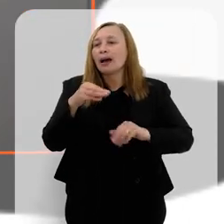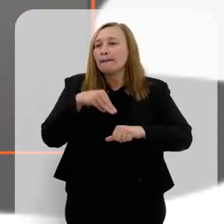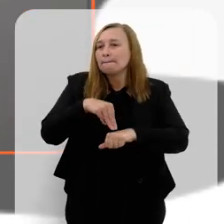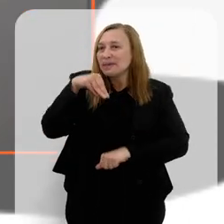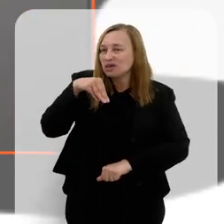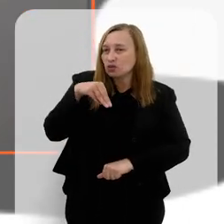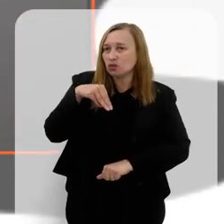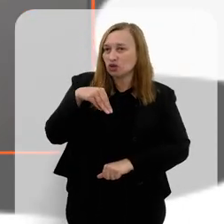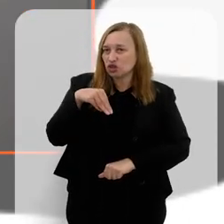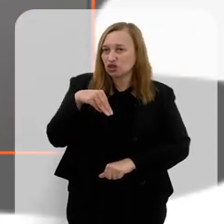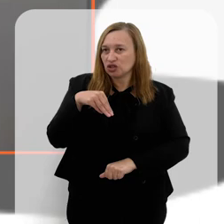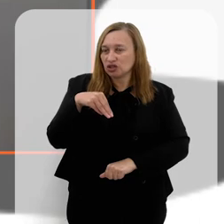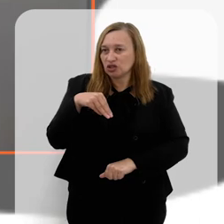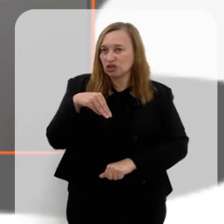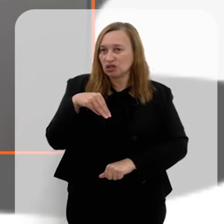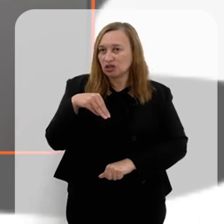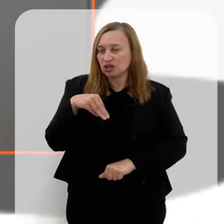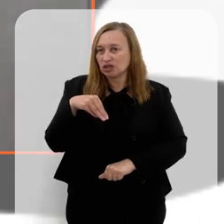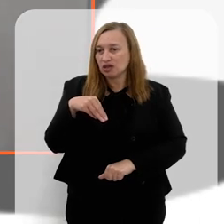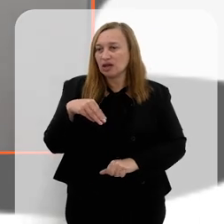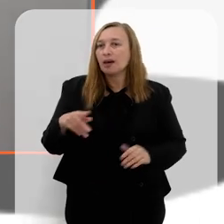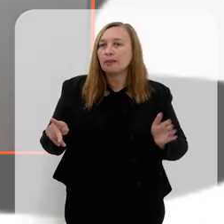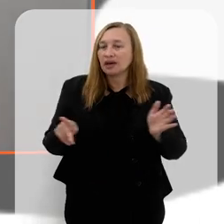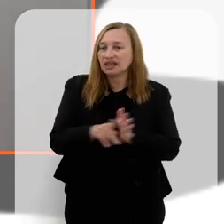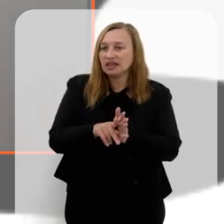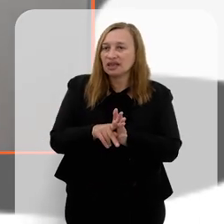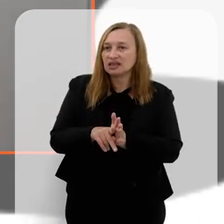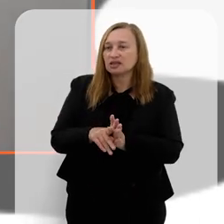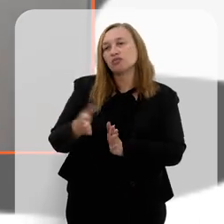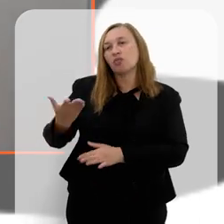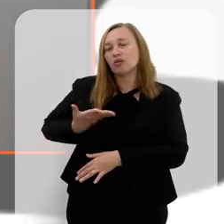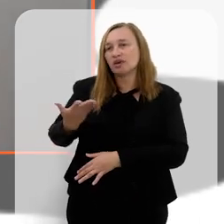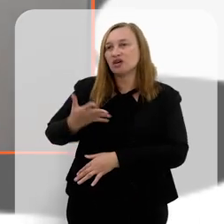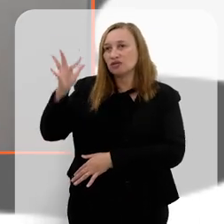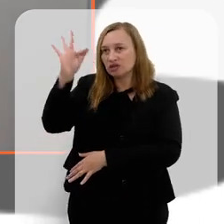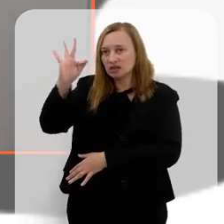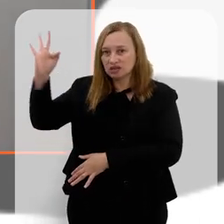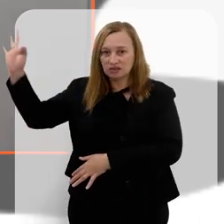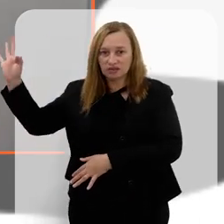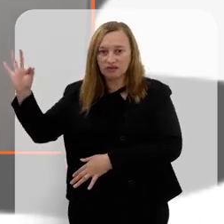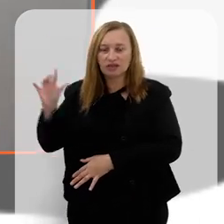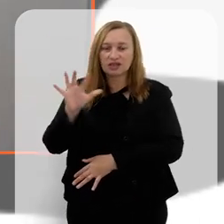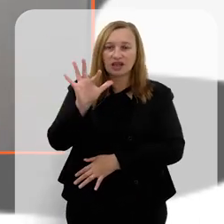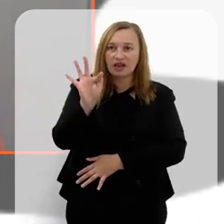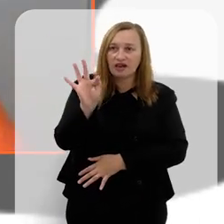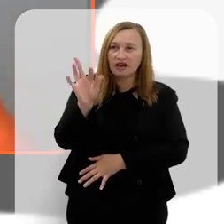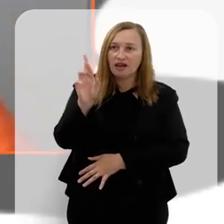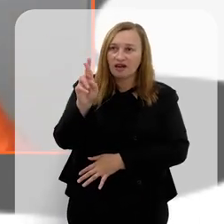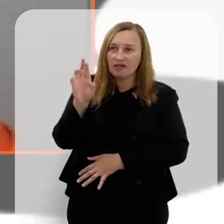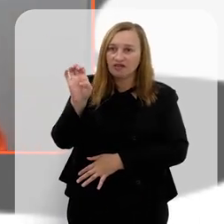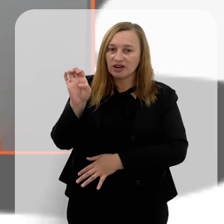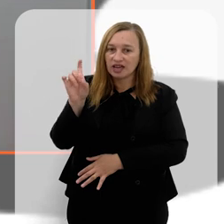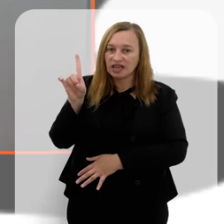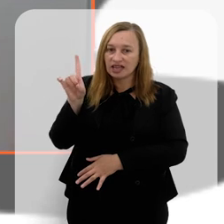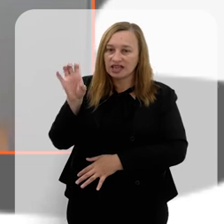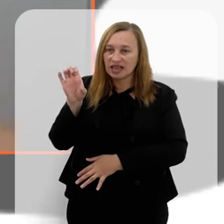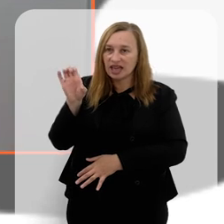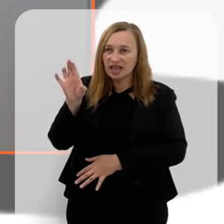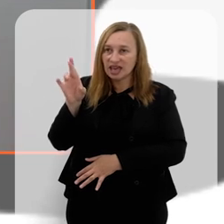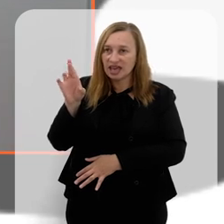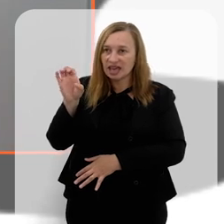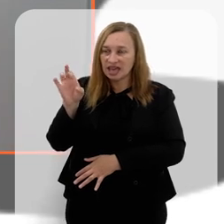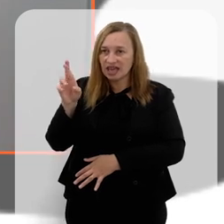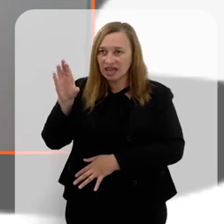a metodologia é a do Frederic, tá? Então como é que funciona? Primeiro